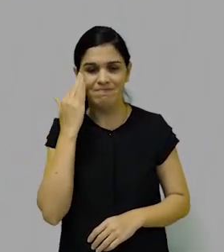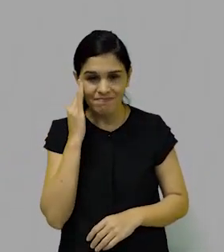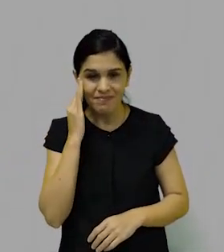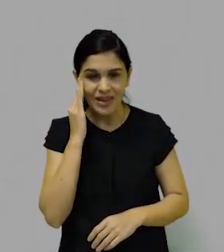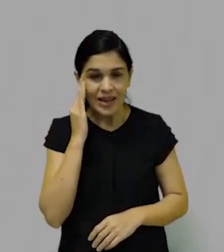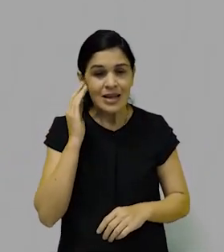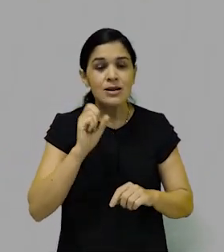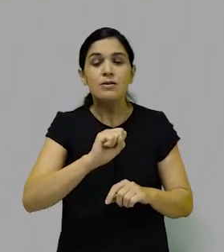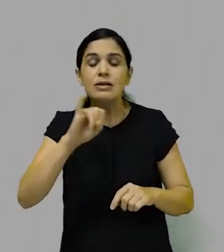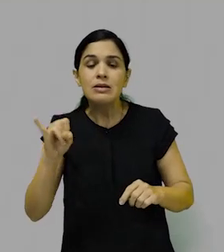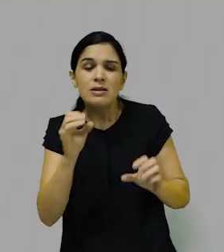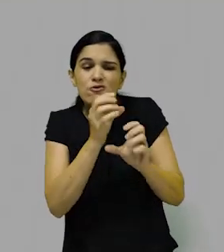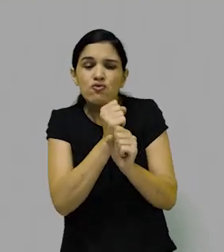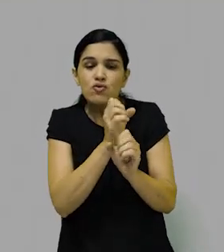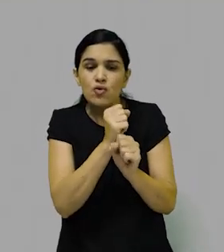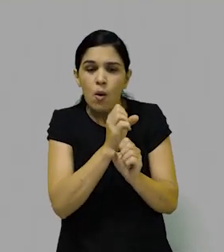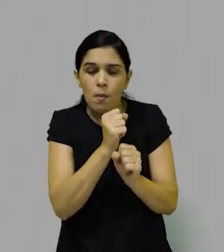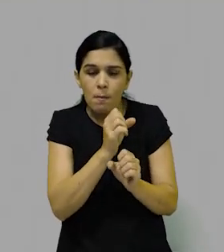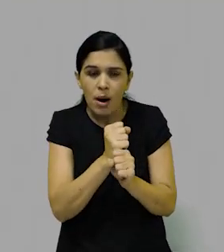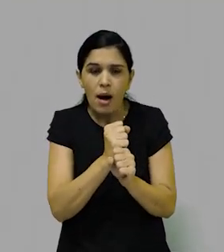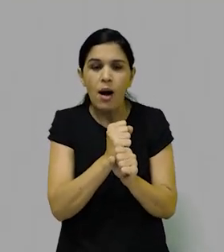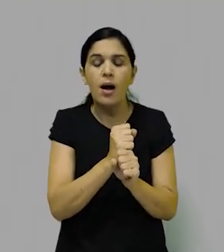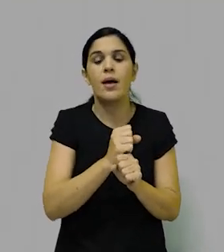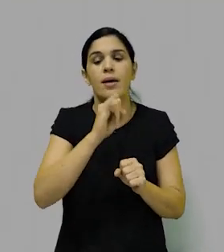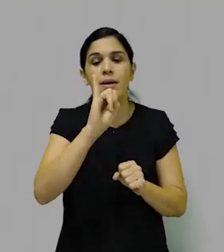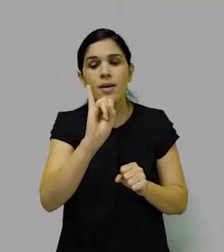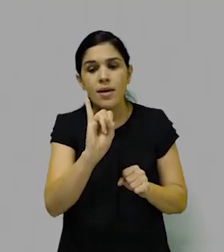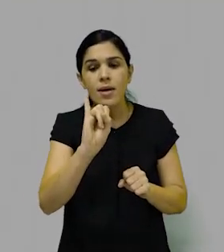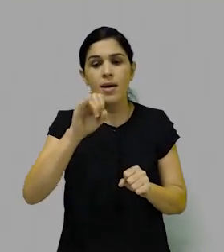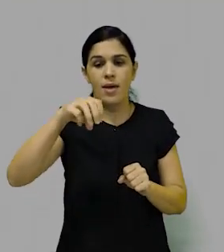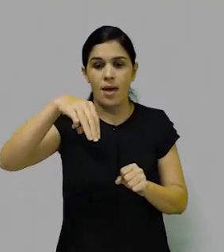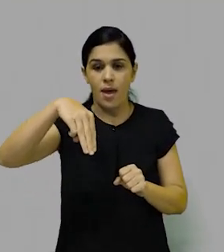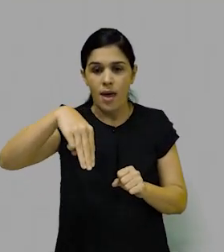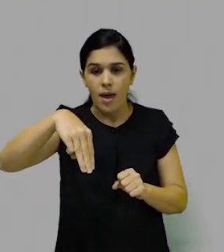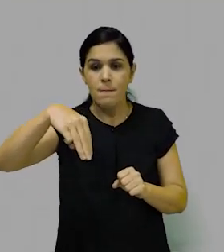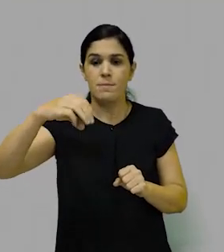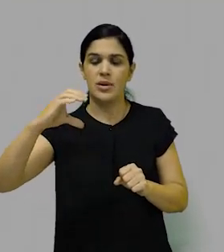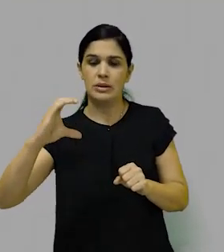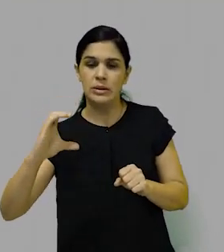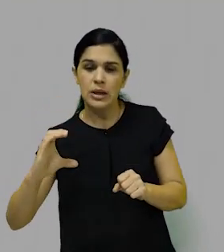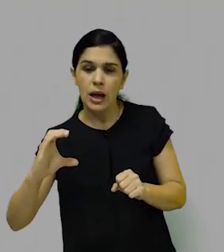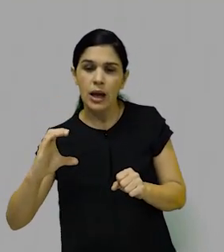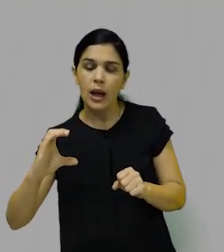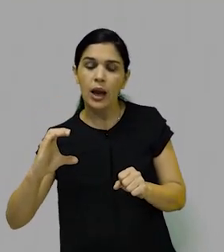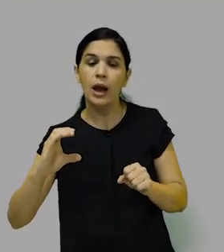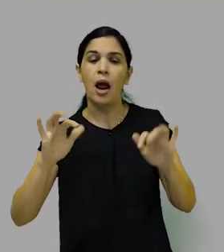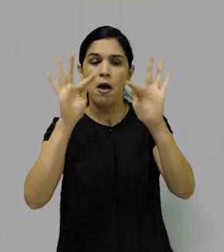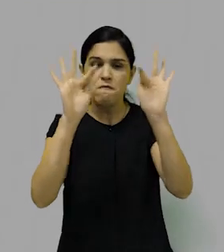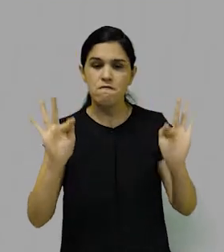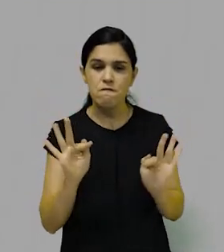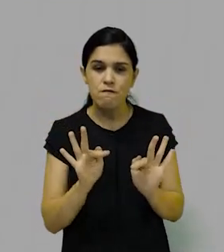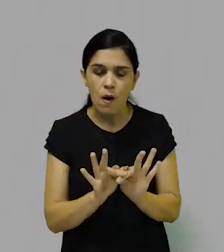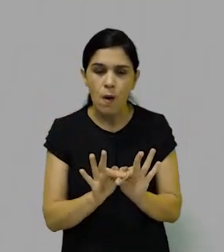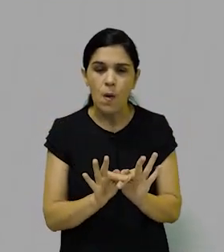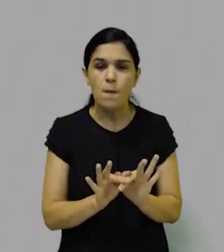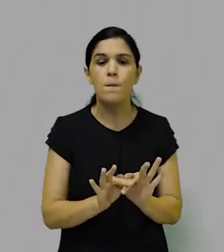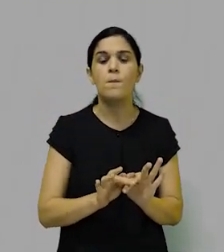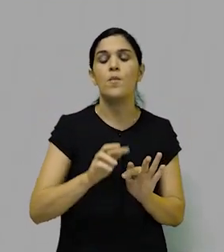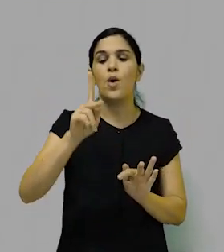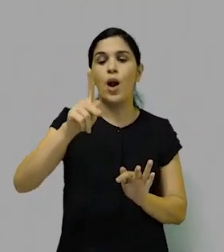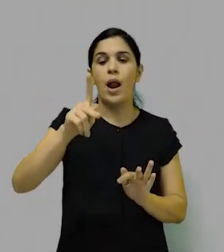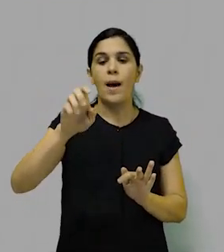desequilíbrio em tudo, tá certo? Vamos para a pessoa anoréxica. Pessoas diagnosticadas com anorexia nervosa